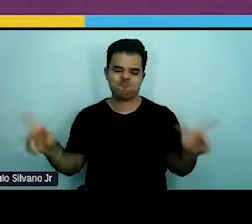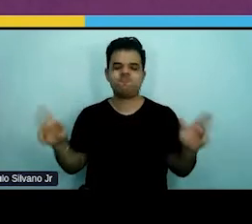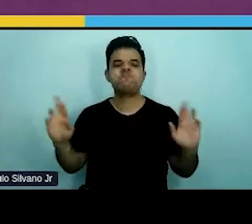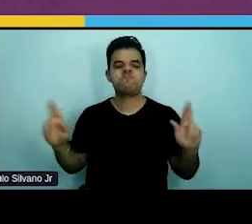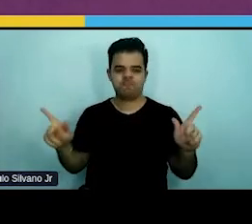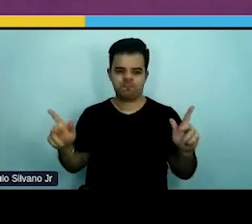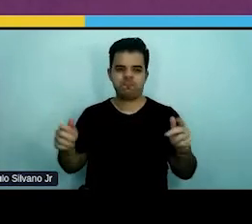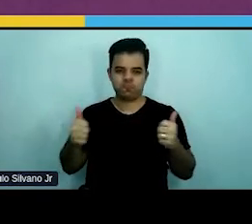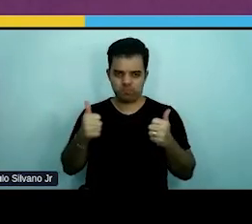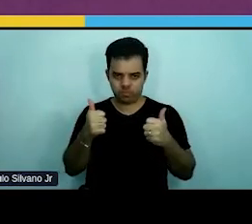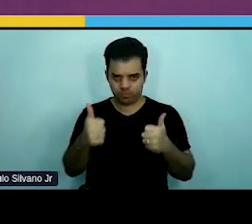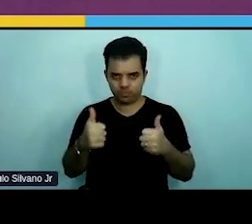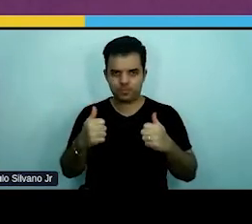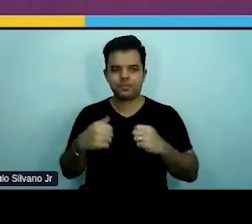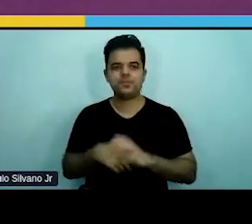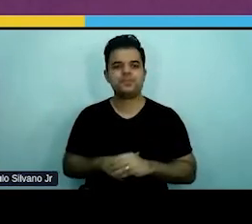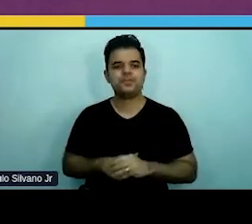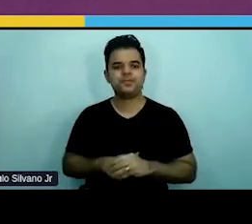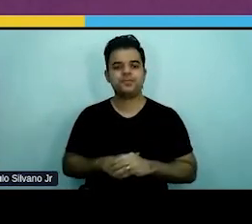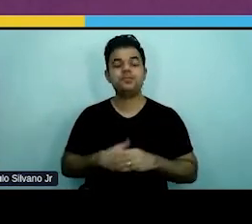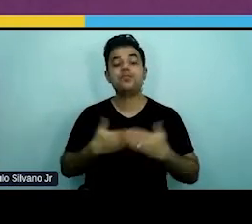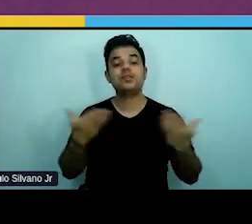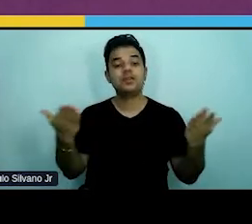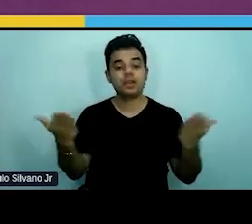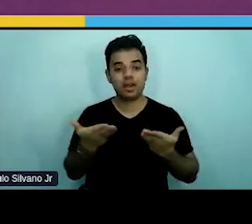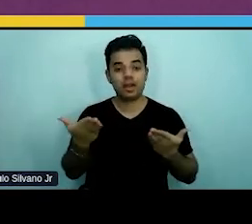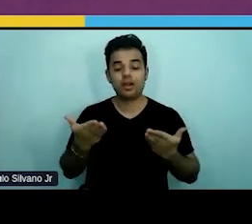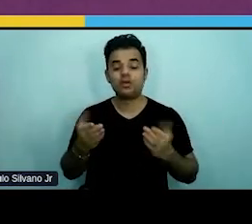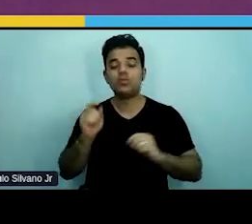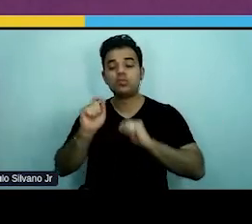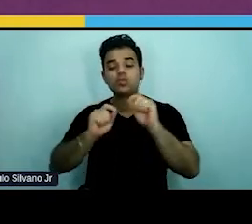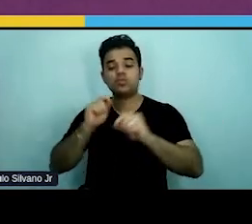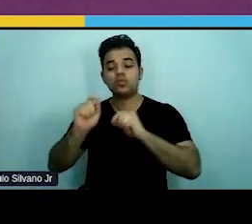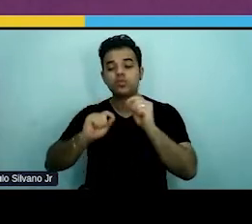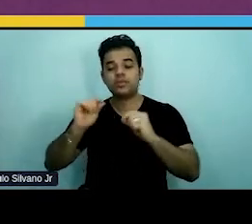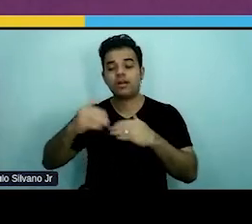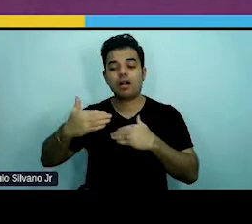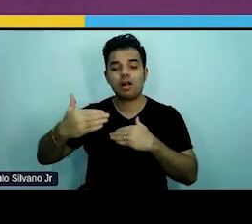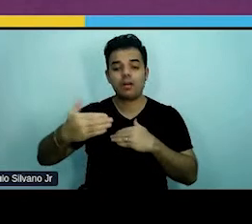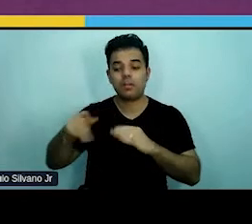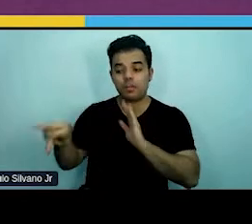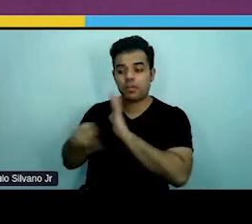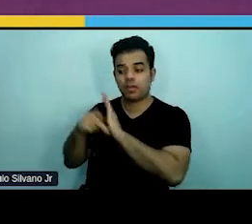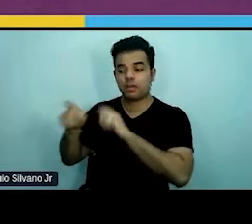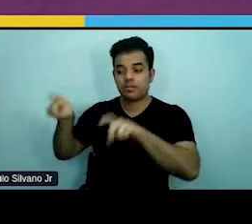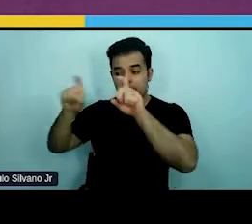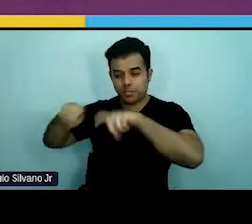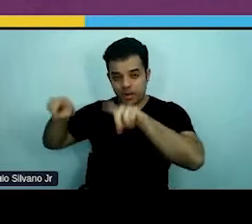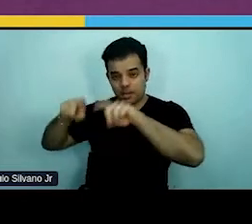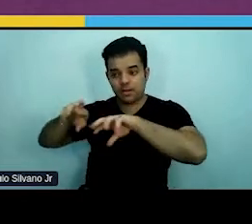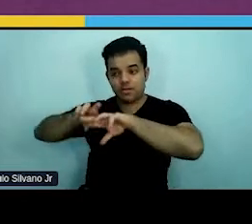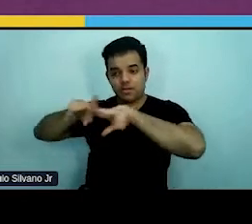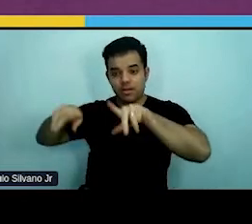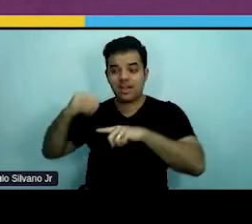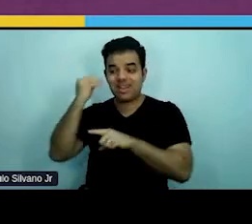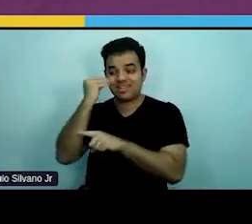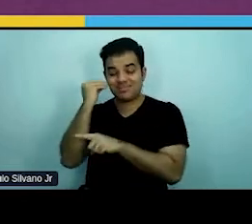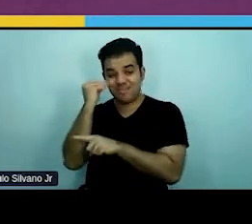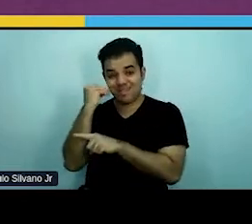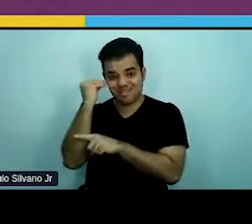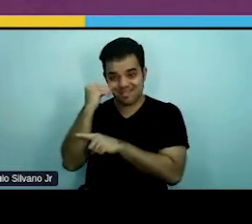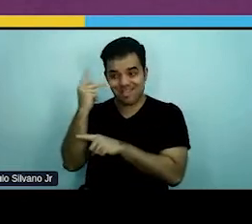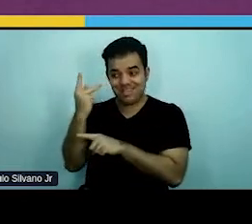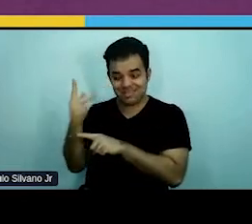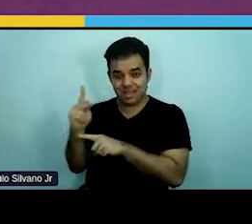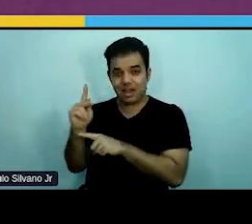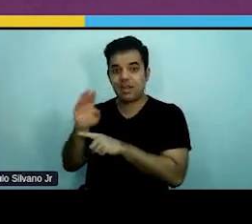certo? E aí, o que acontece, né? No contexto de máquina, o termo experiência, né? Ele está